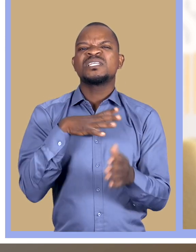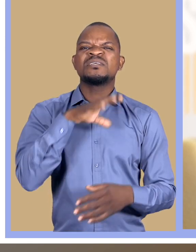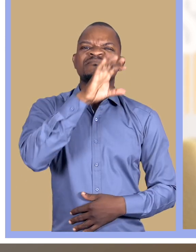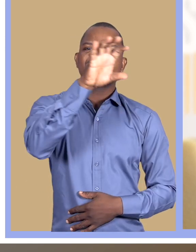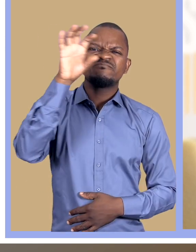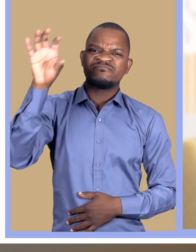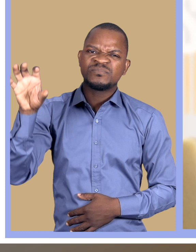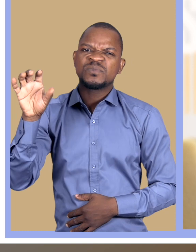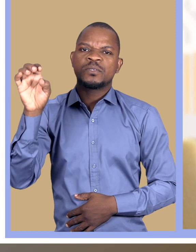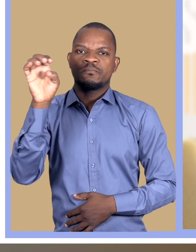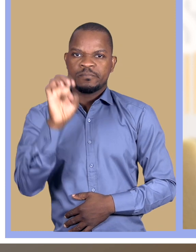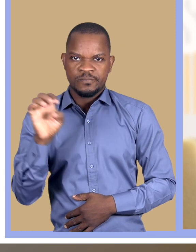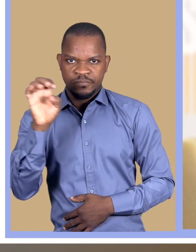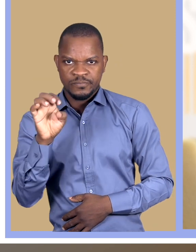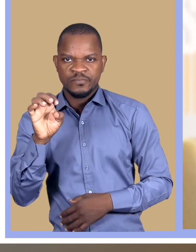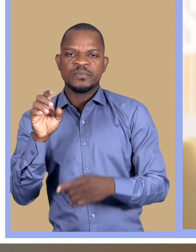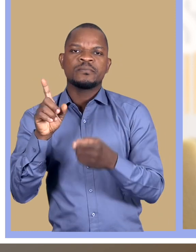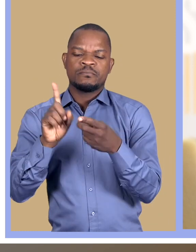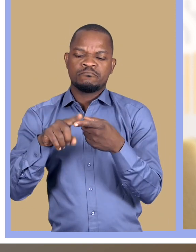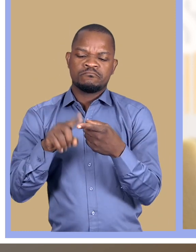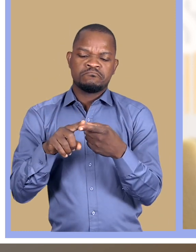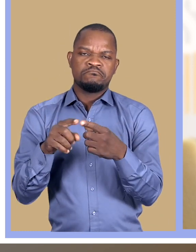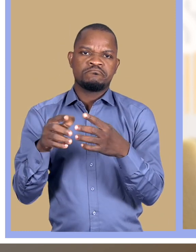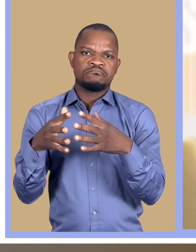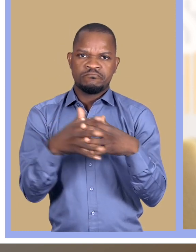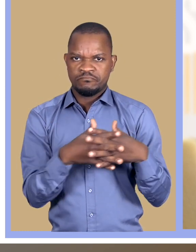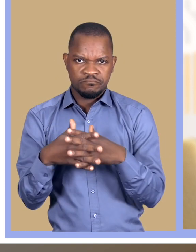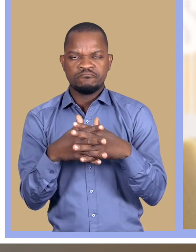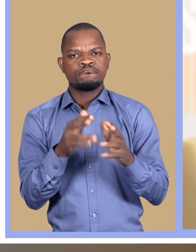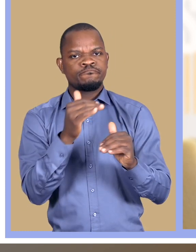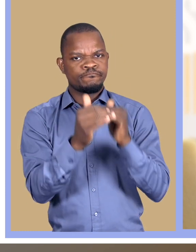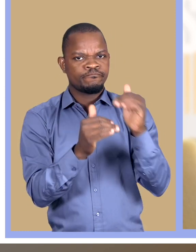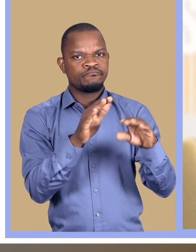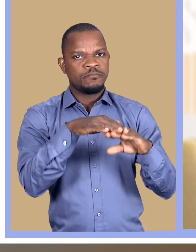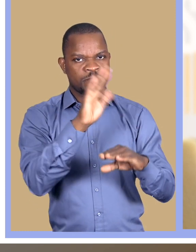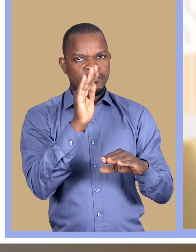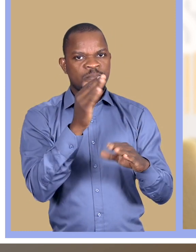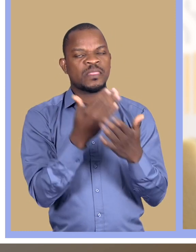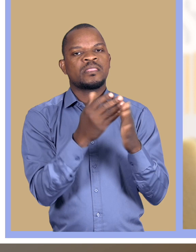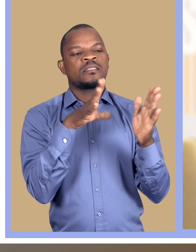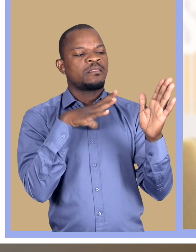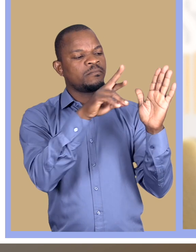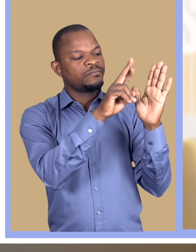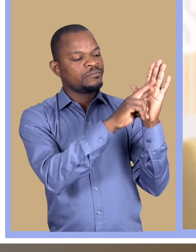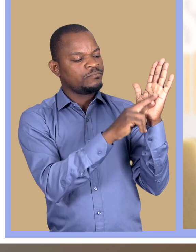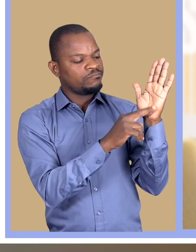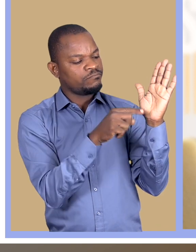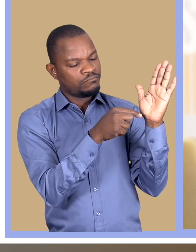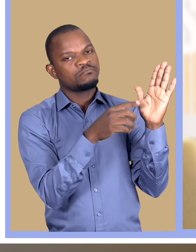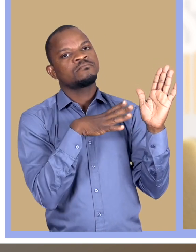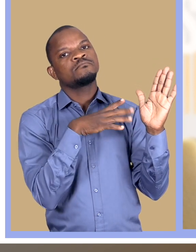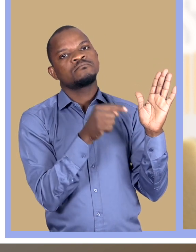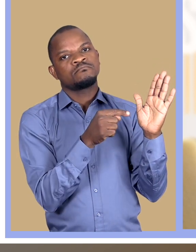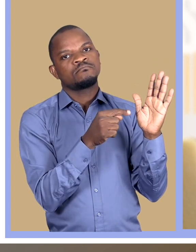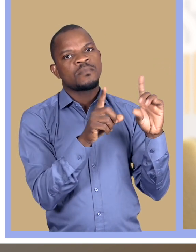europeus ou americanos que estão avançados nesse conceito ambiental. Tem uma estrutura toda pensada a nível de base da